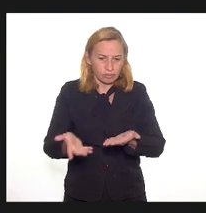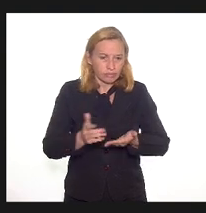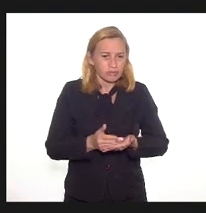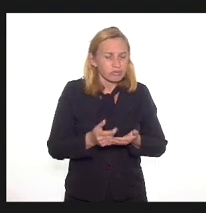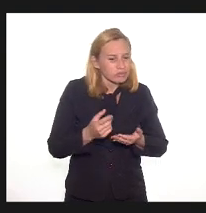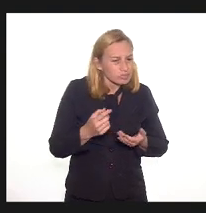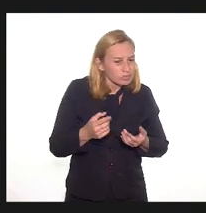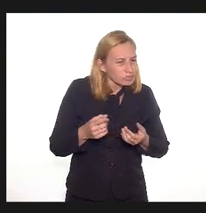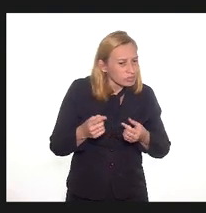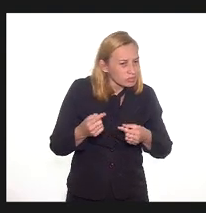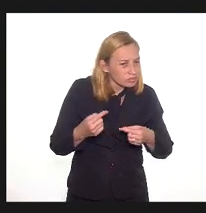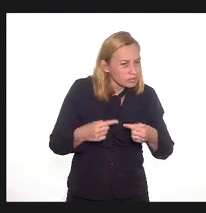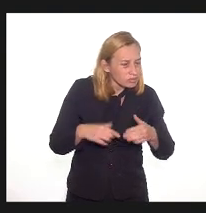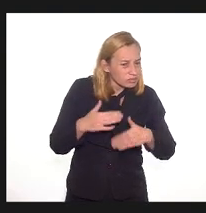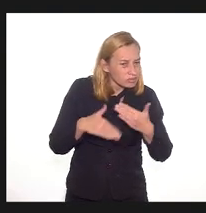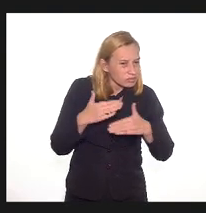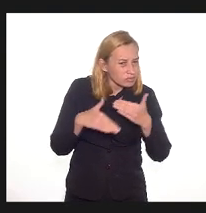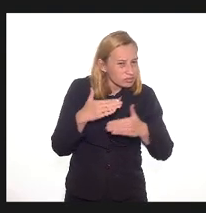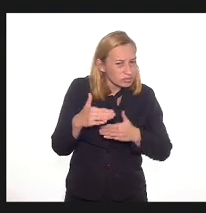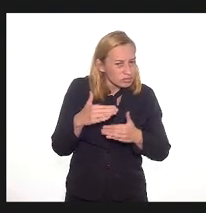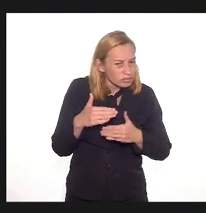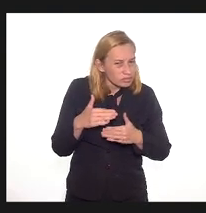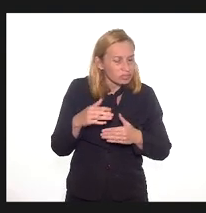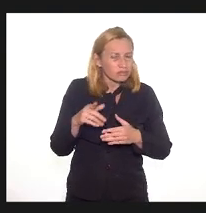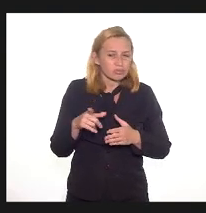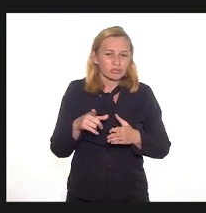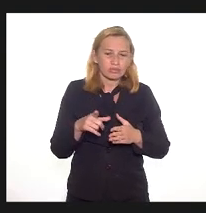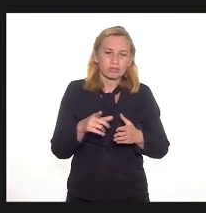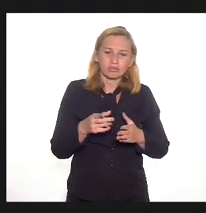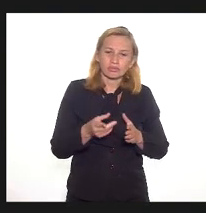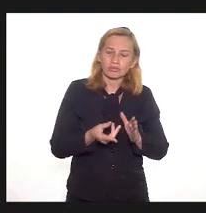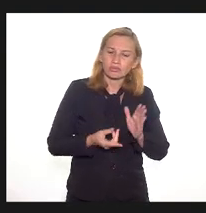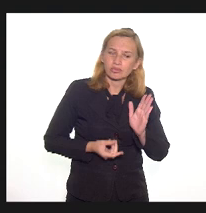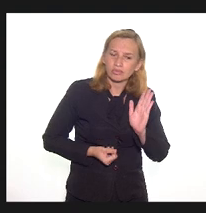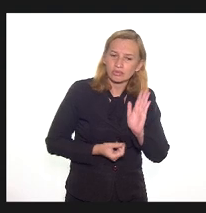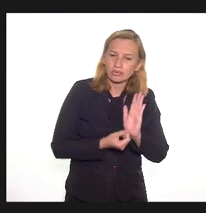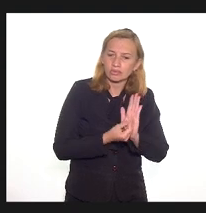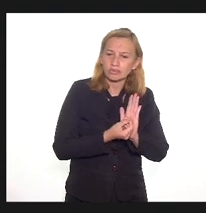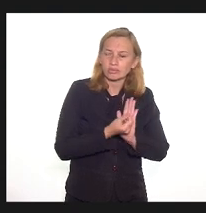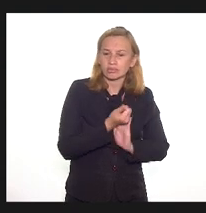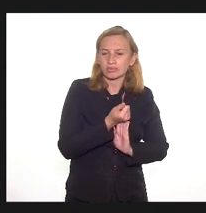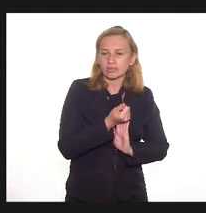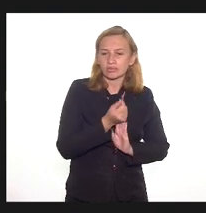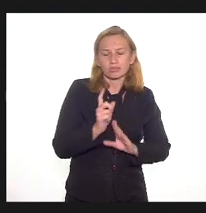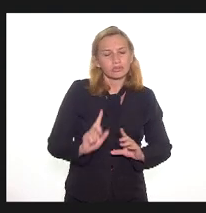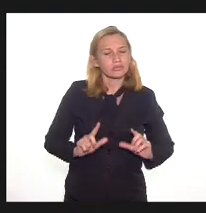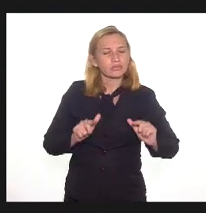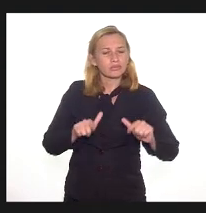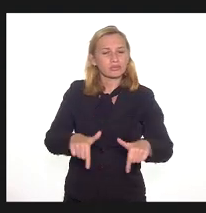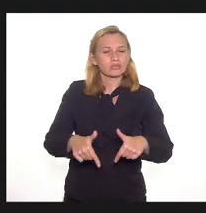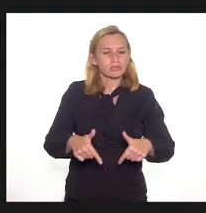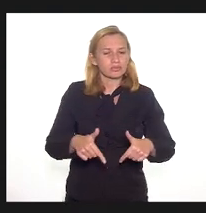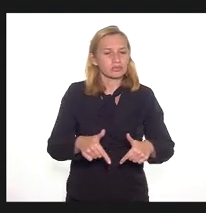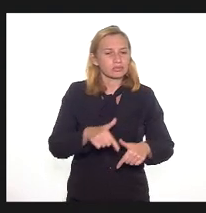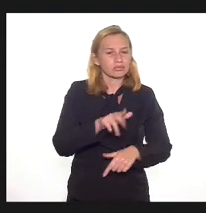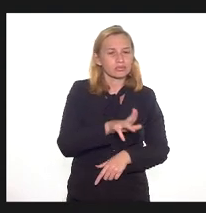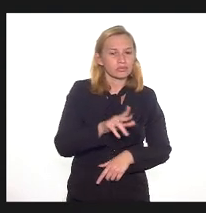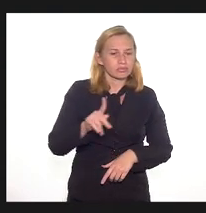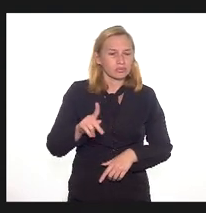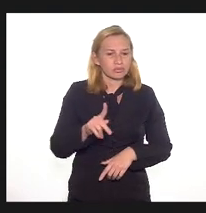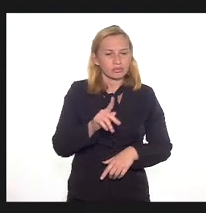vai desenvolver um projeto próprio, ela vai buscar um financiamento, vai realizar o desembolso e ela vai operar aquela UEP,